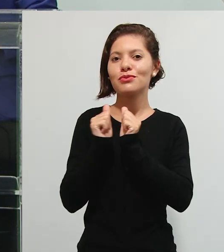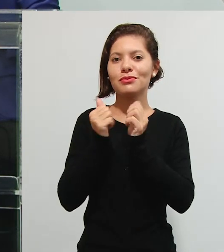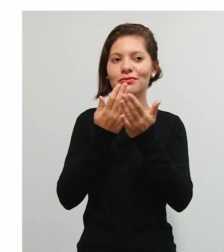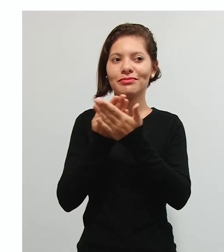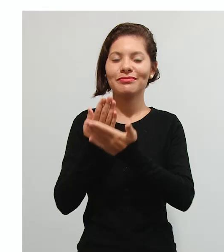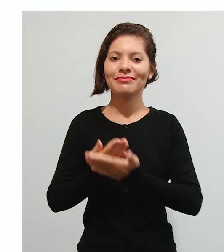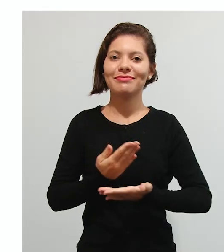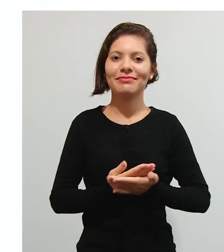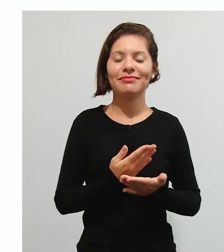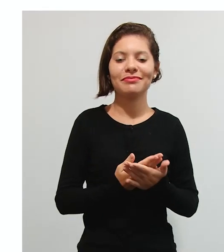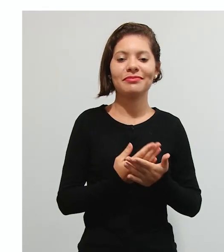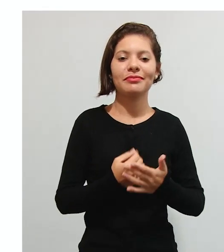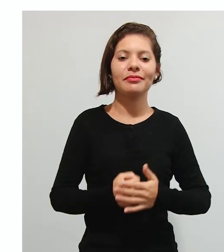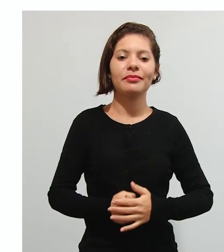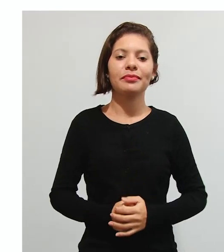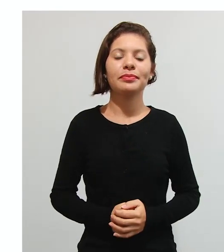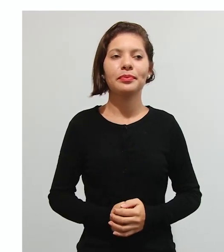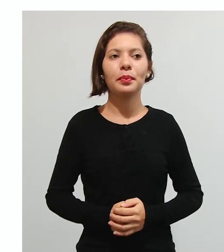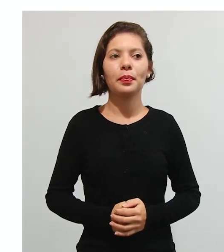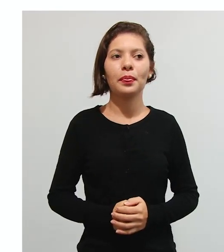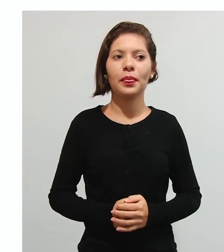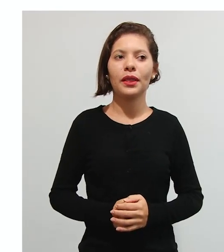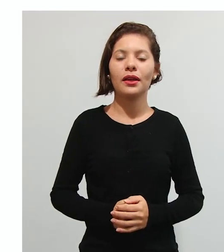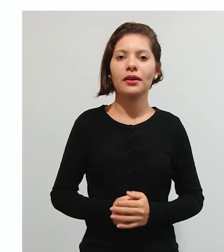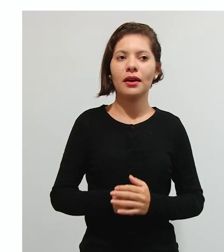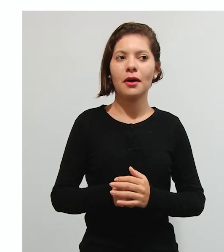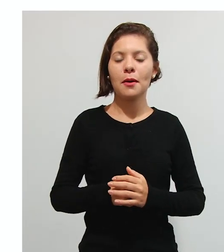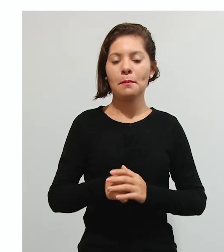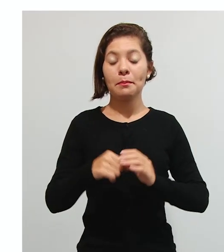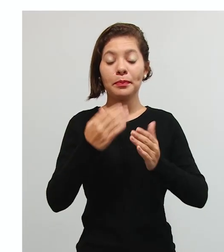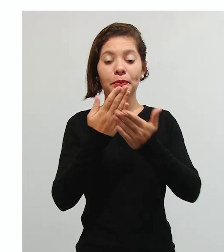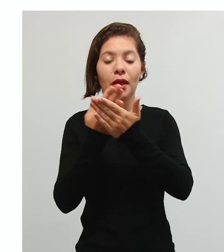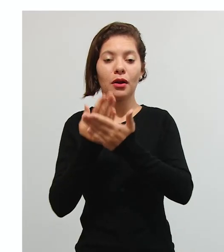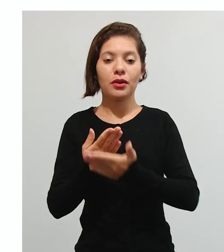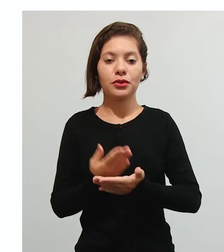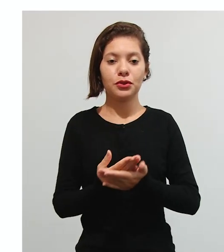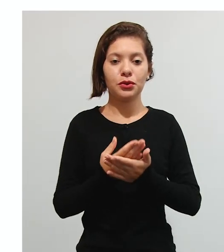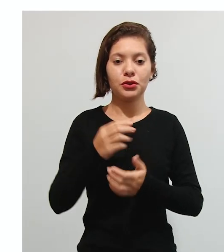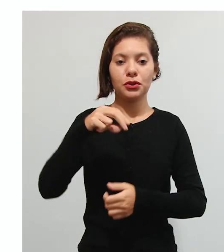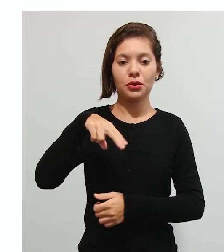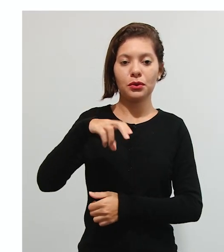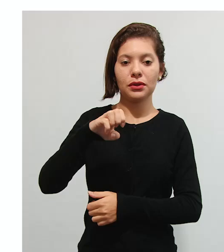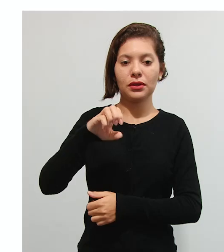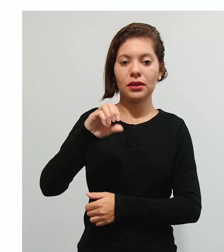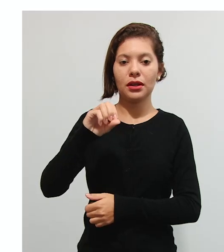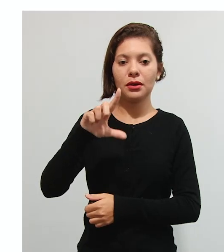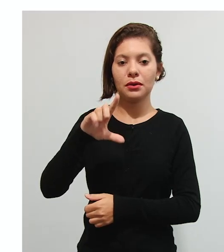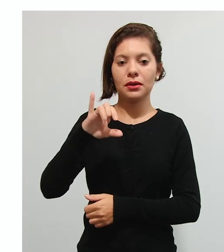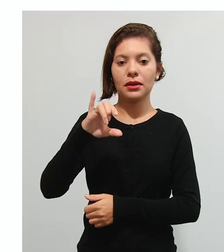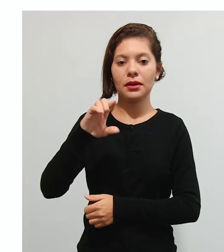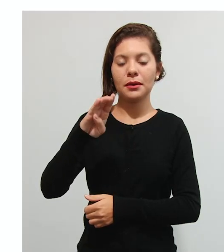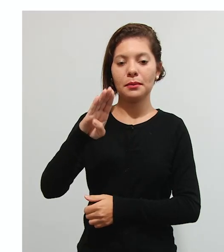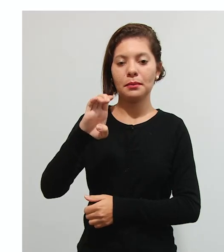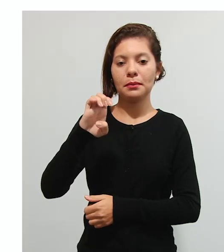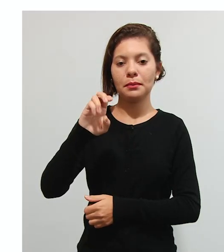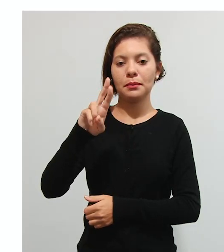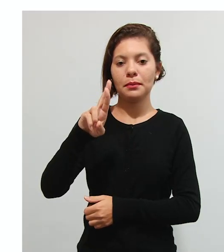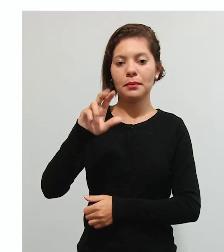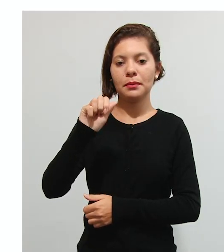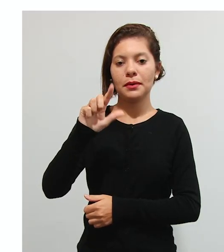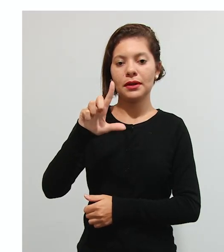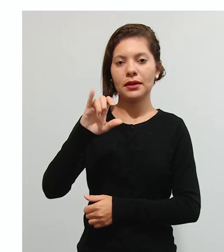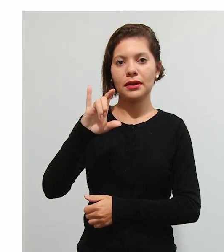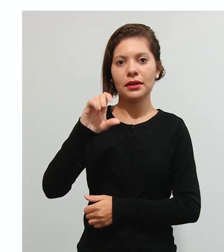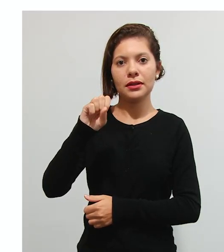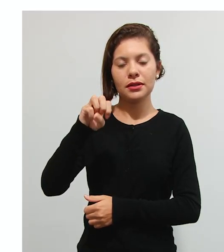juntos. Bom, a agenda da aula de hoje, nós vamos falar sobre o neoliberalismo e a educação.